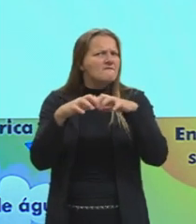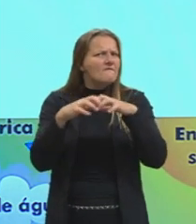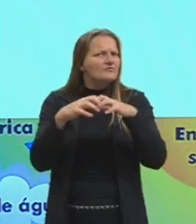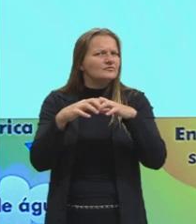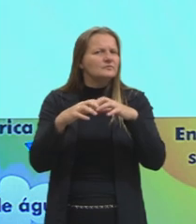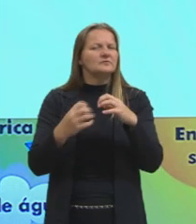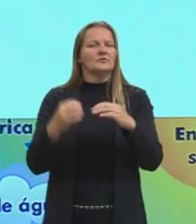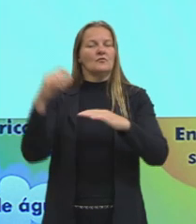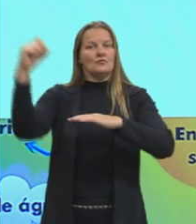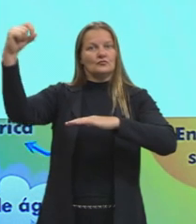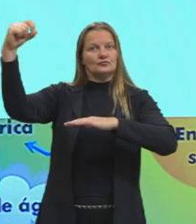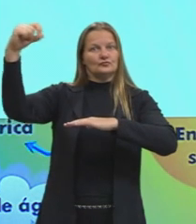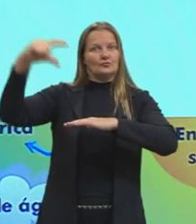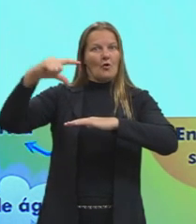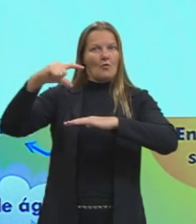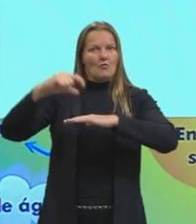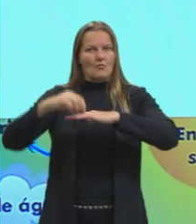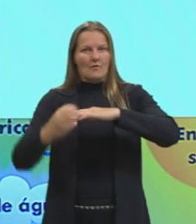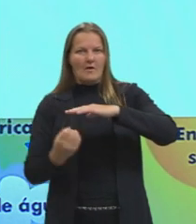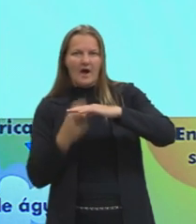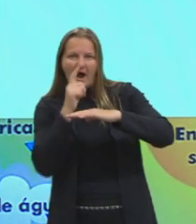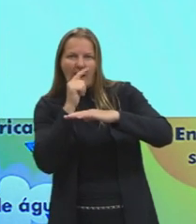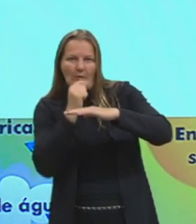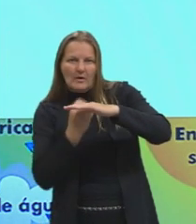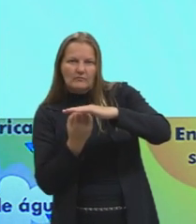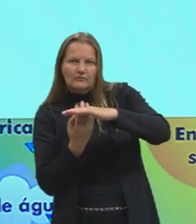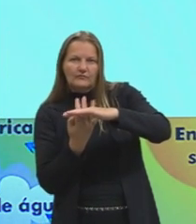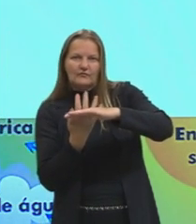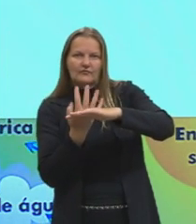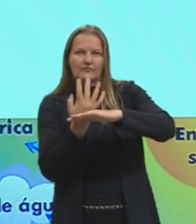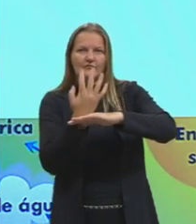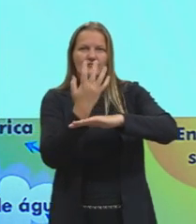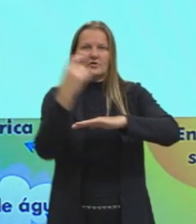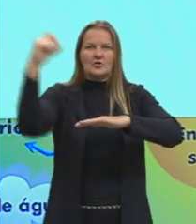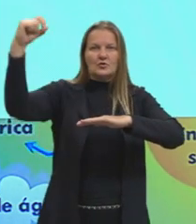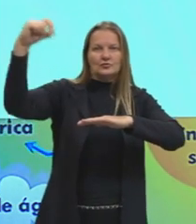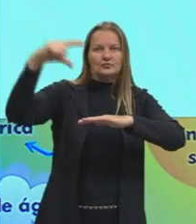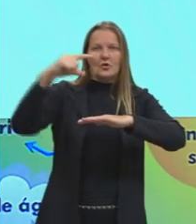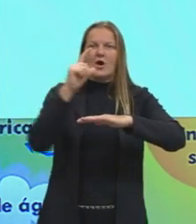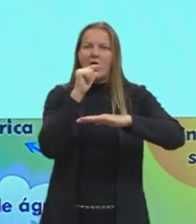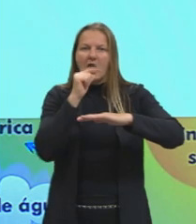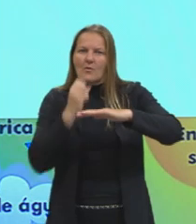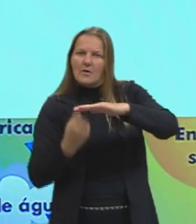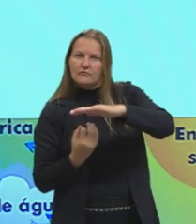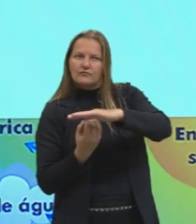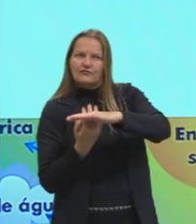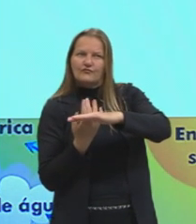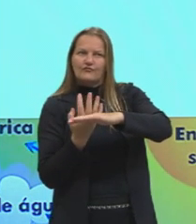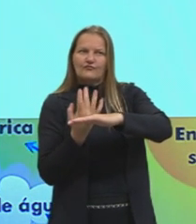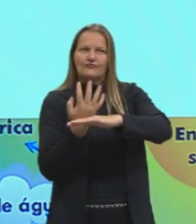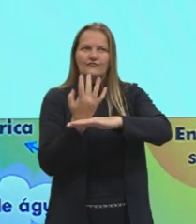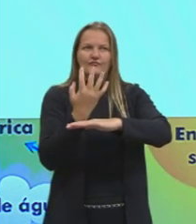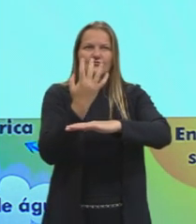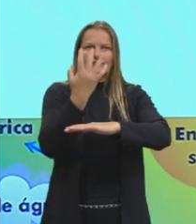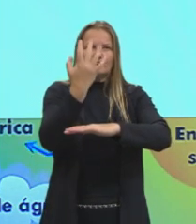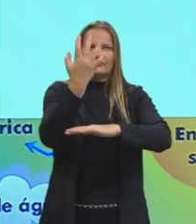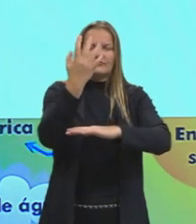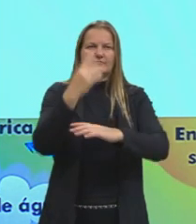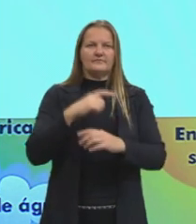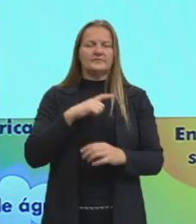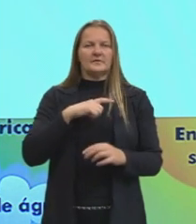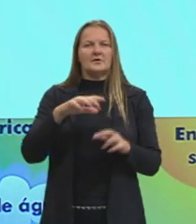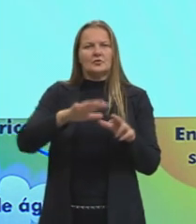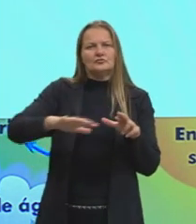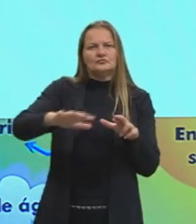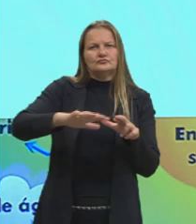evaporação é o sol tá a gurizada é a energia solar que recebe principalmente ali naquela região